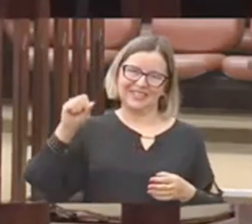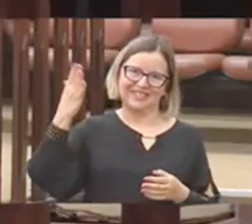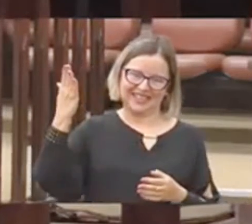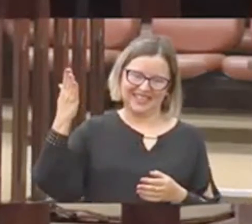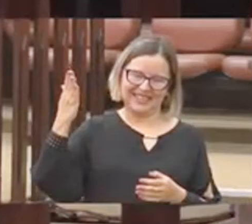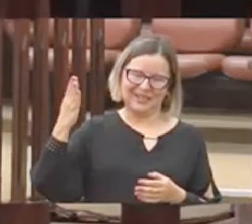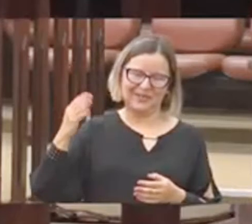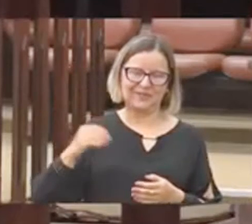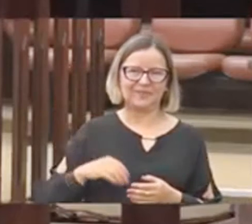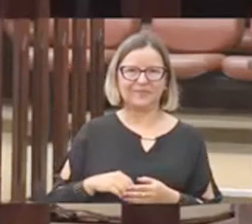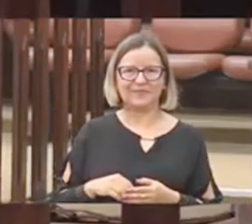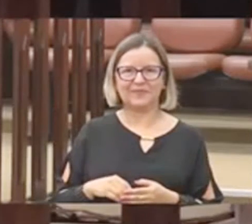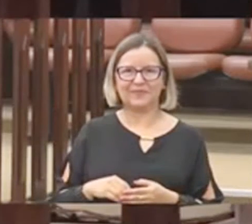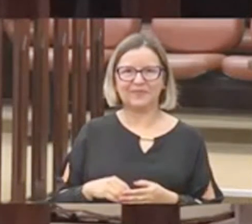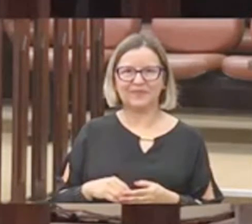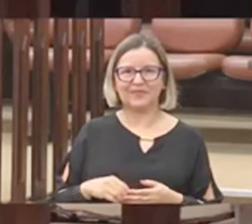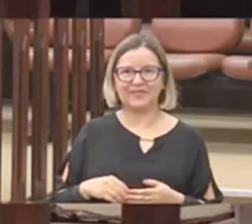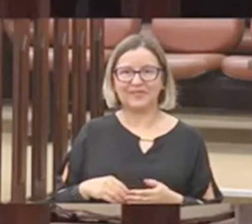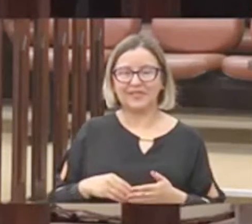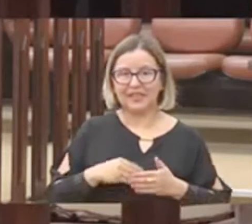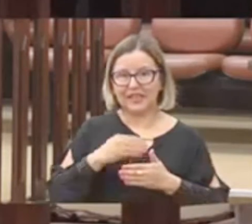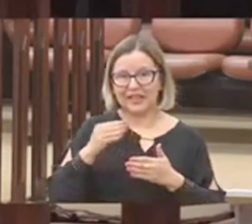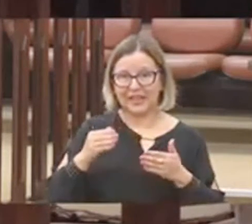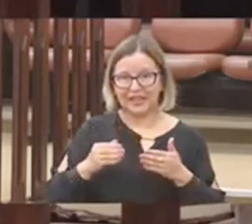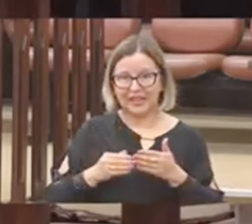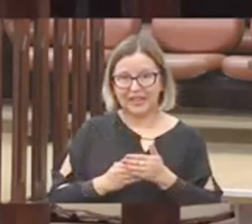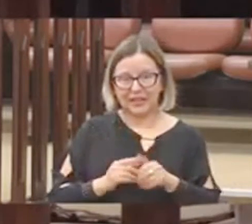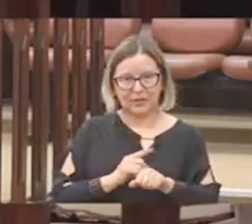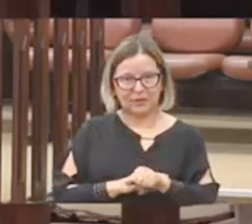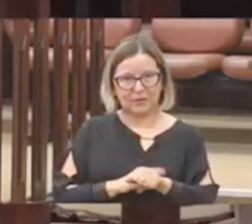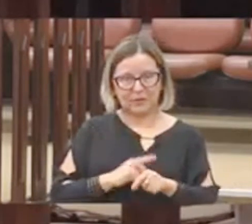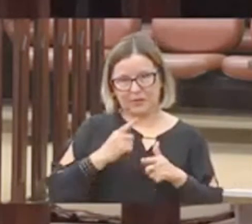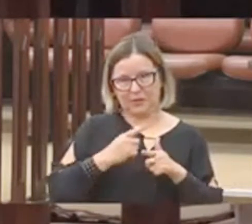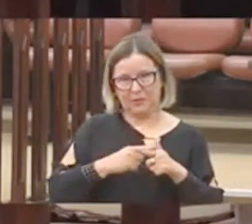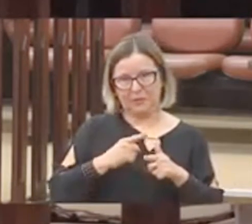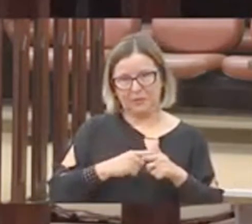Toda crise, na verdade, é uma grande oportunidade para nós